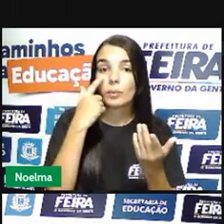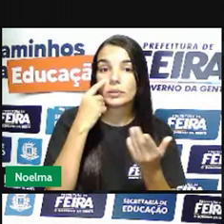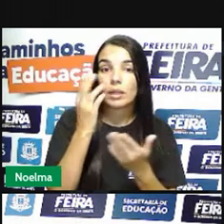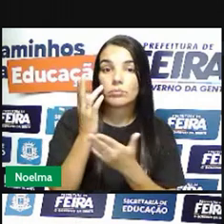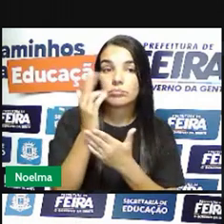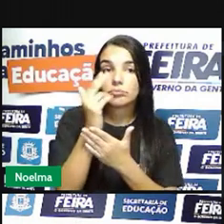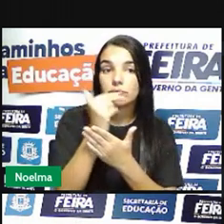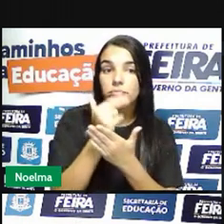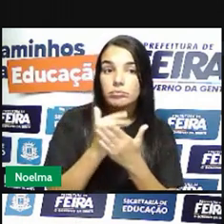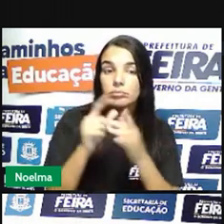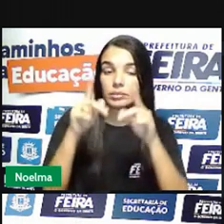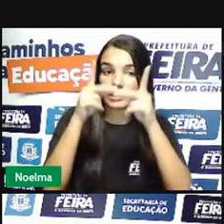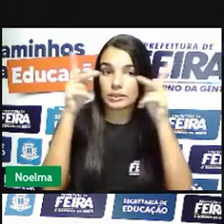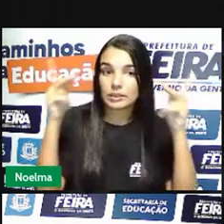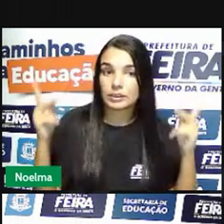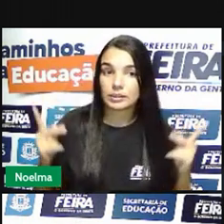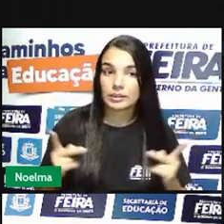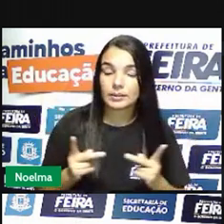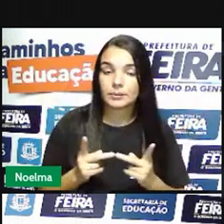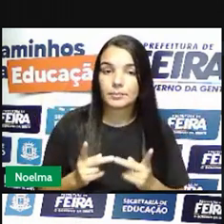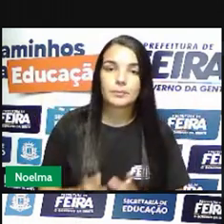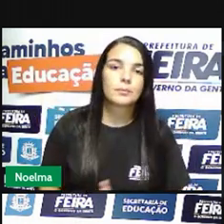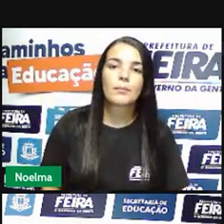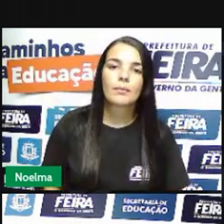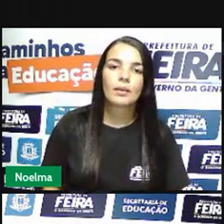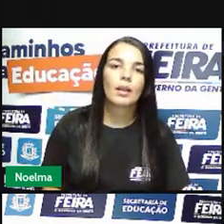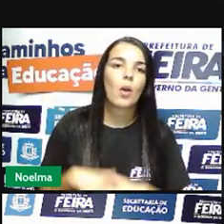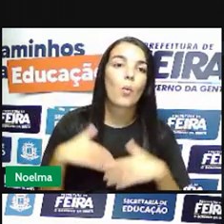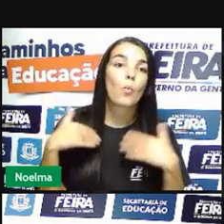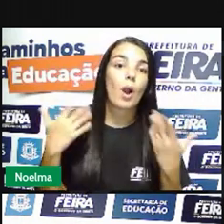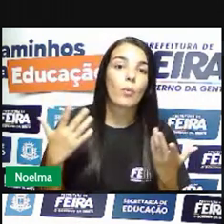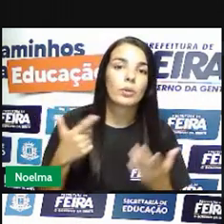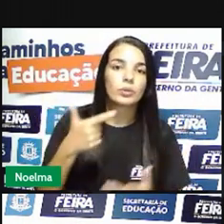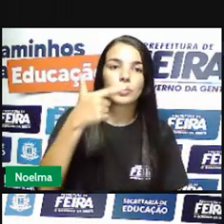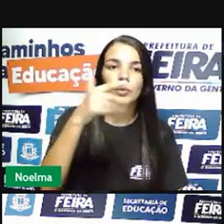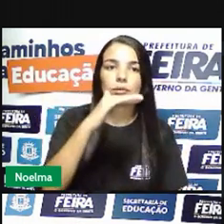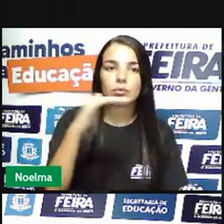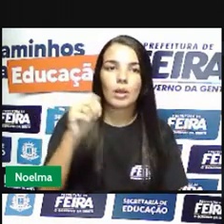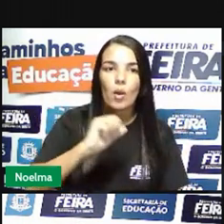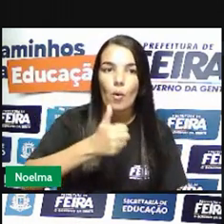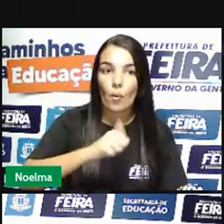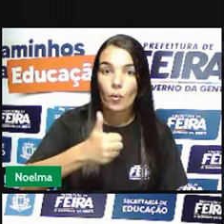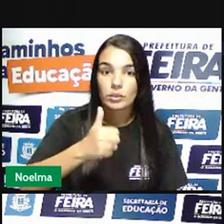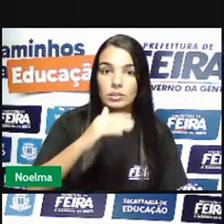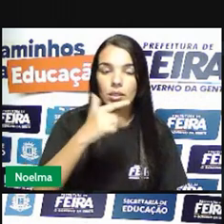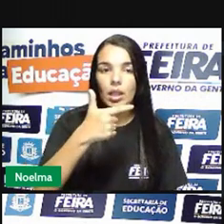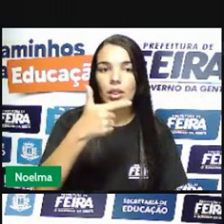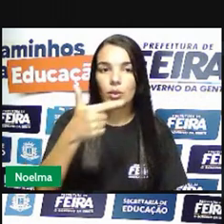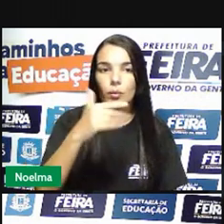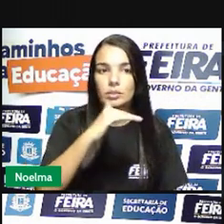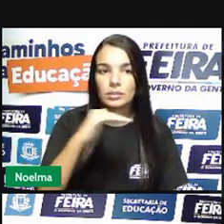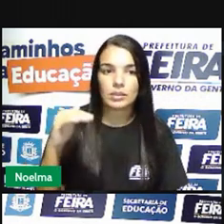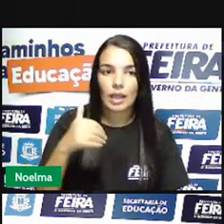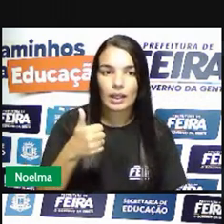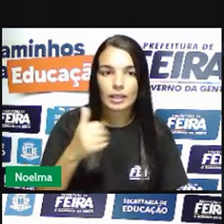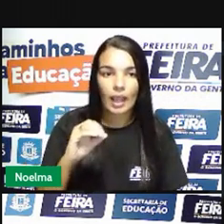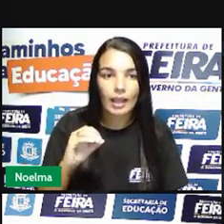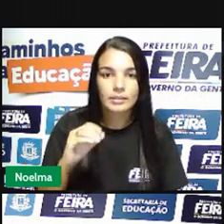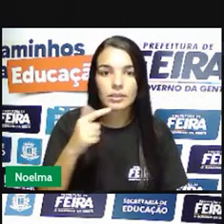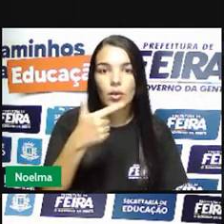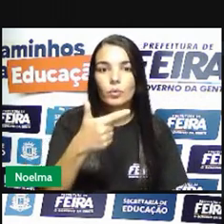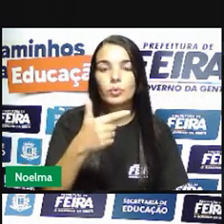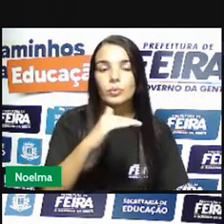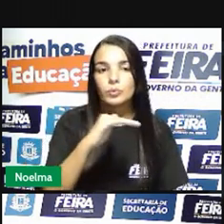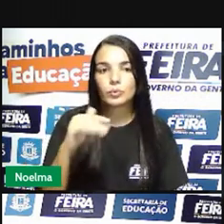12 11 anos dois décimos ou dois 12 anos vamos ver quantas partes têm essa fiz